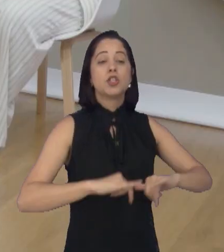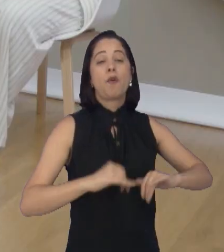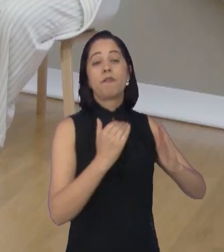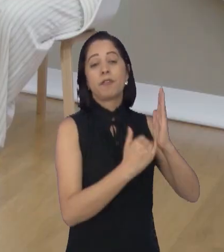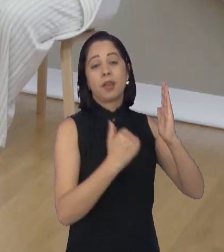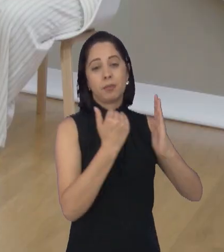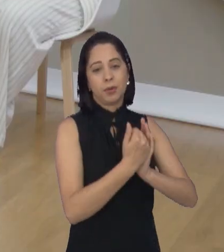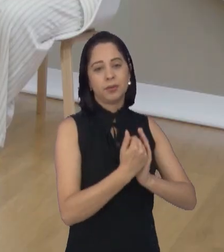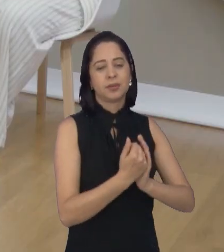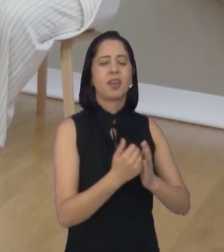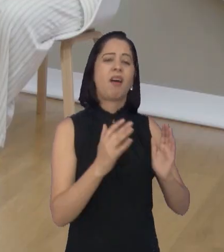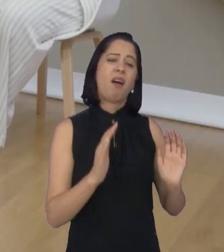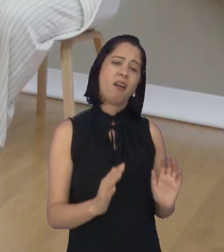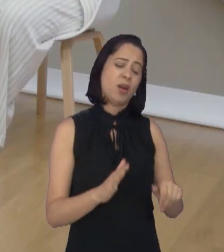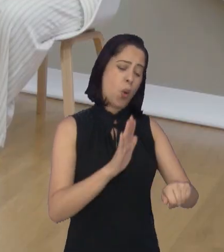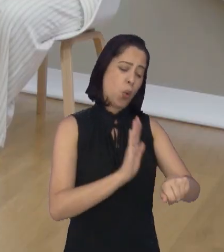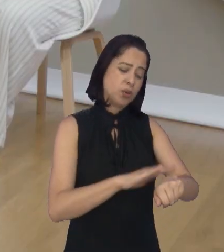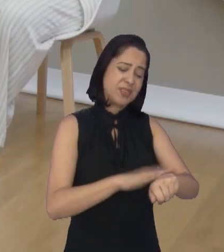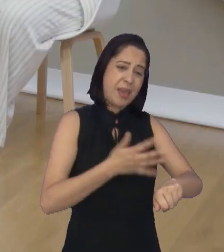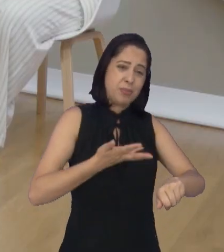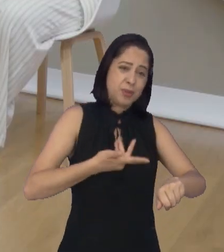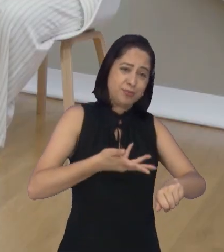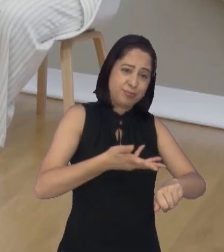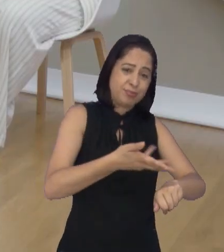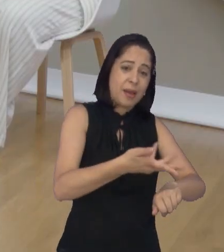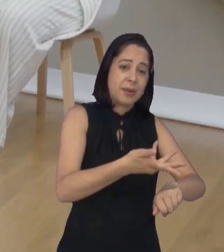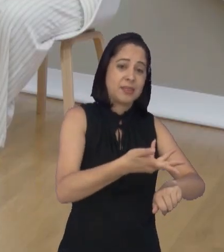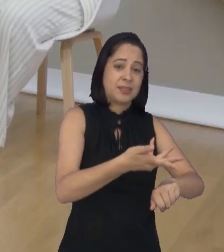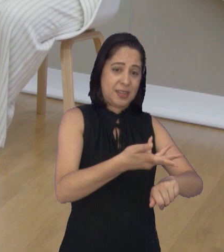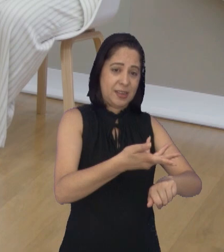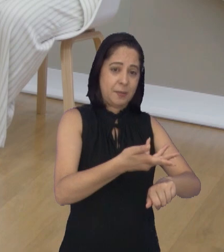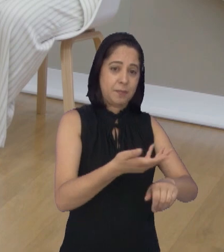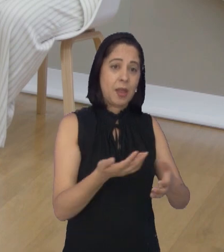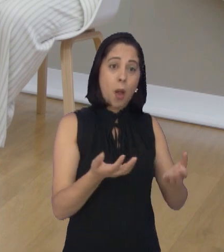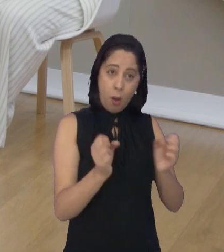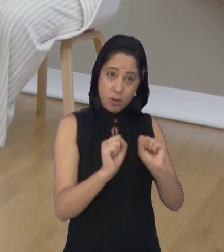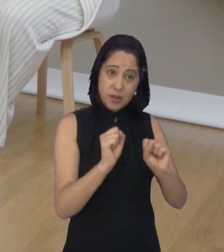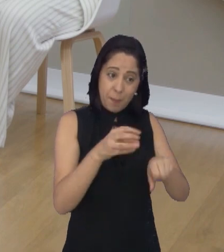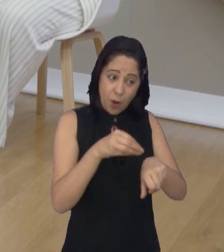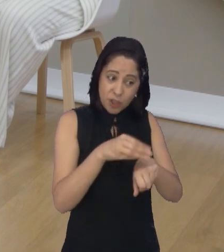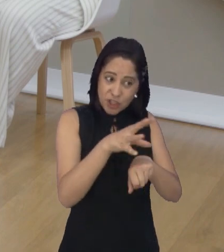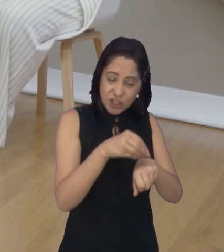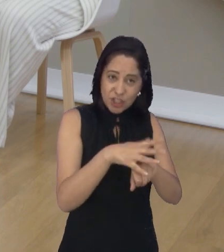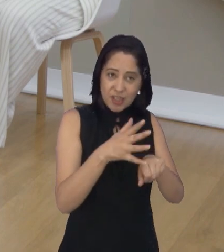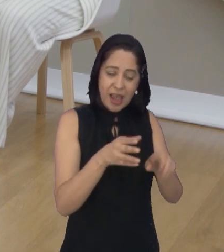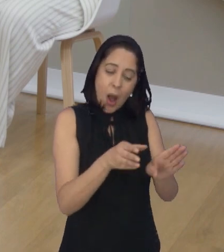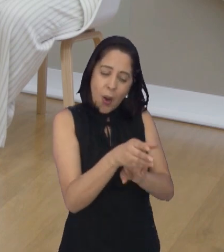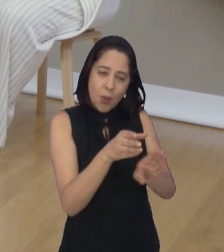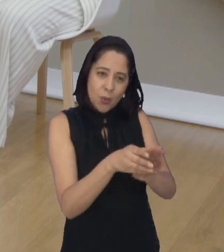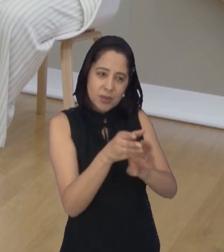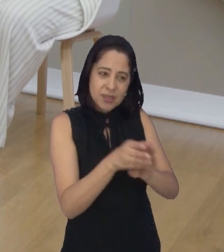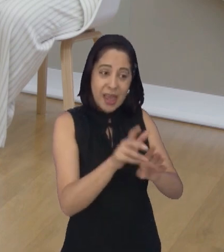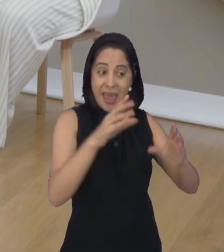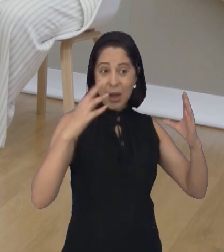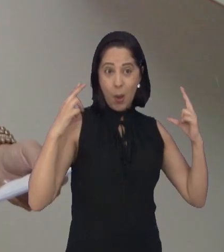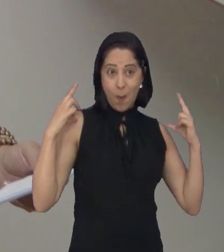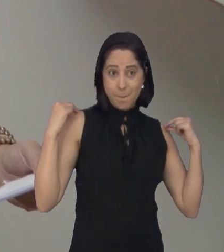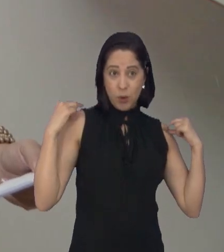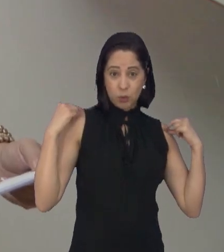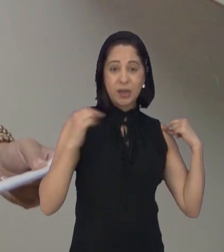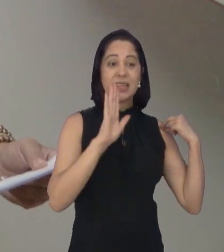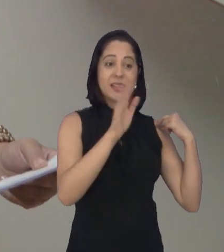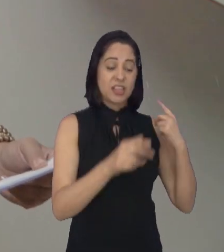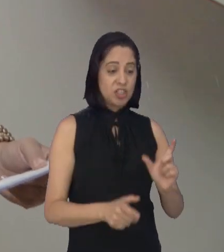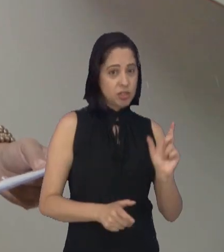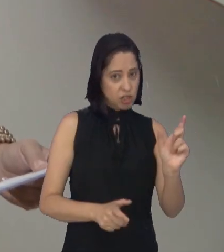E nosso tempo já está praticamente acabando, então para concluir, eu gostaria que você deixasse aí algumas dicas para os motoristas habilitados